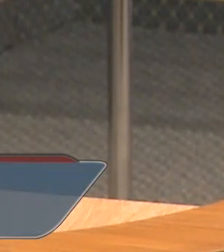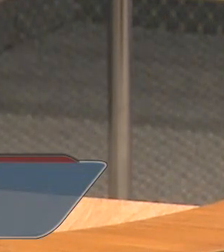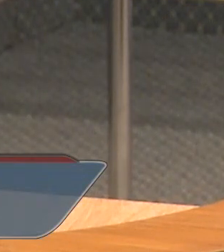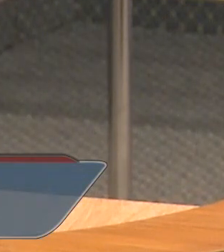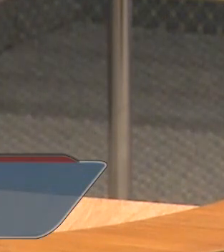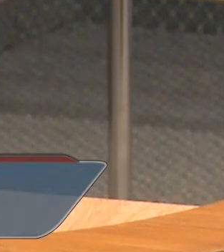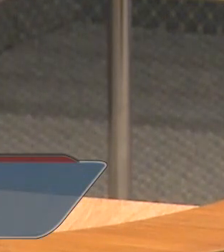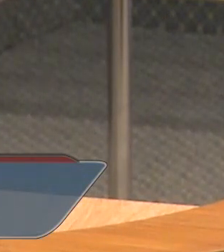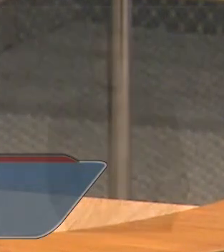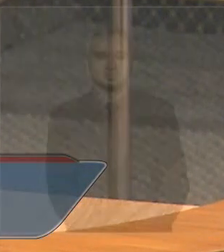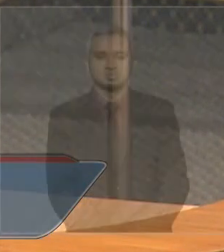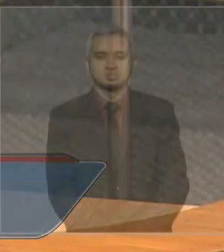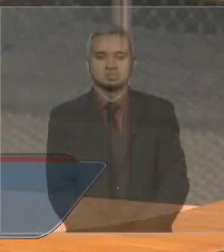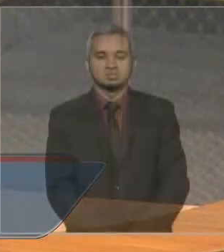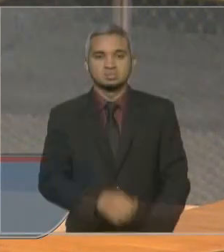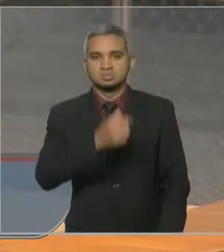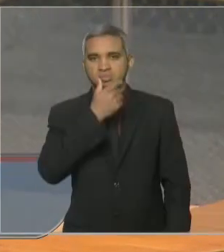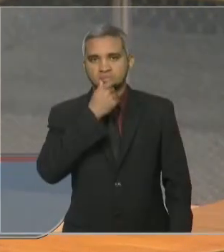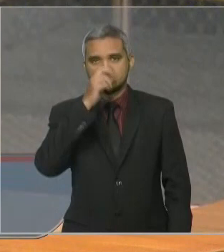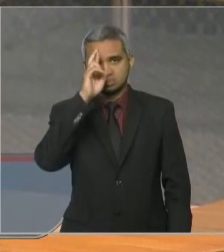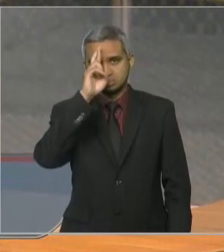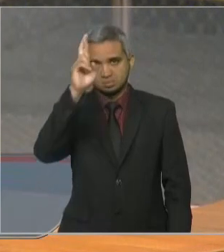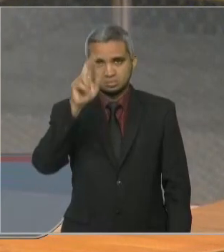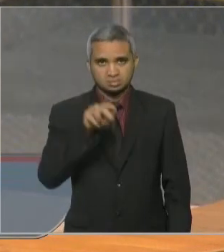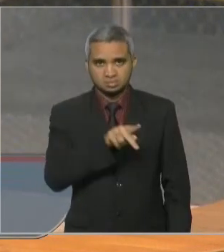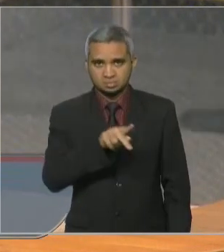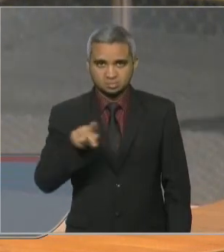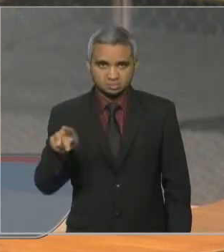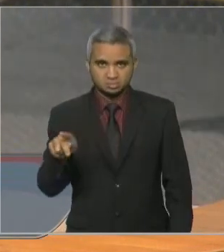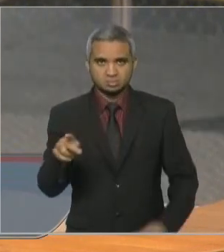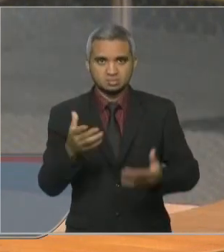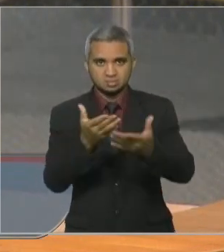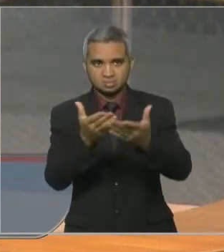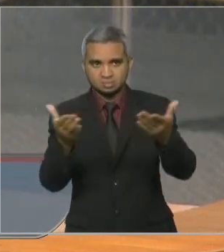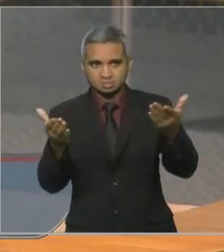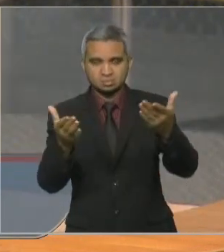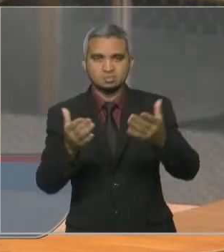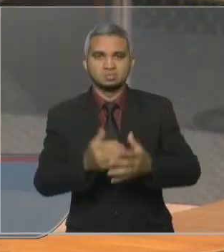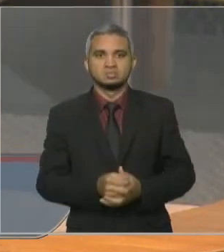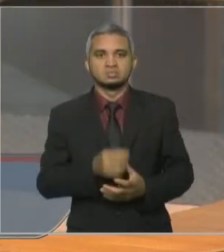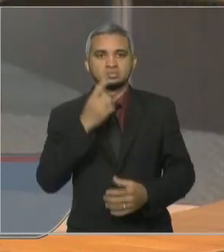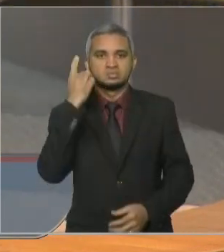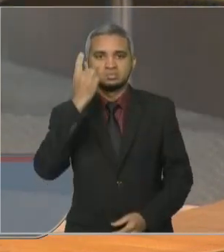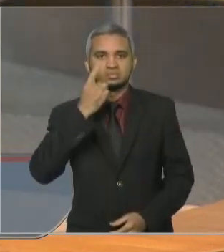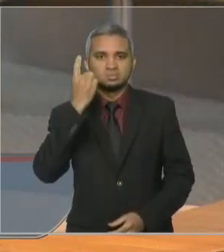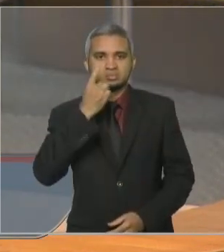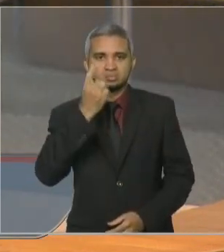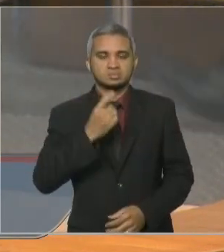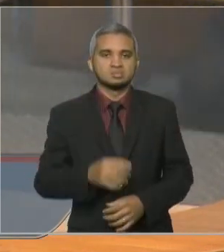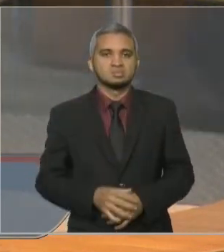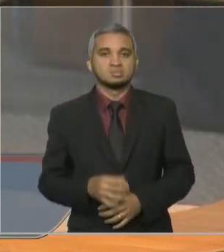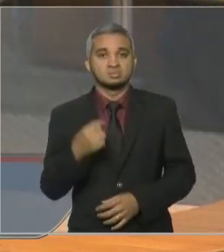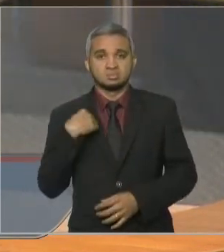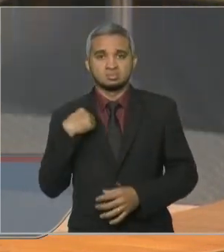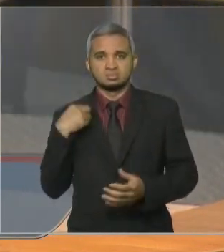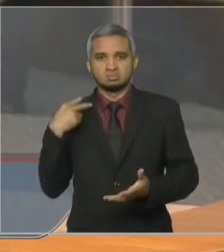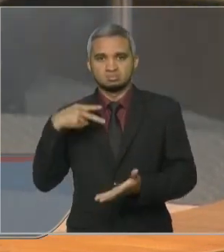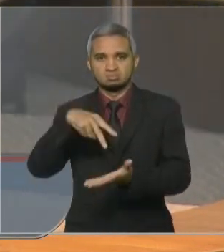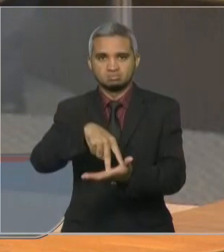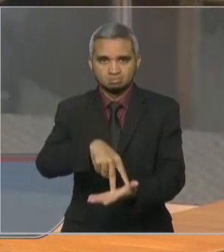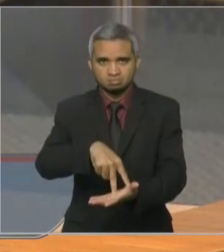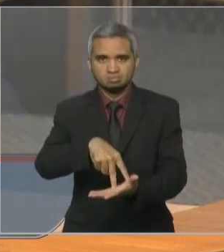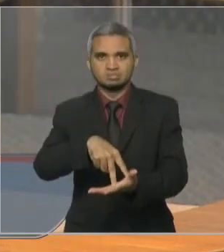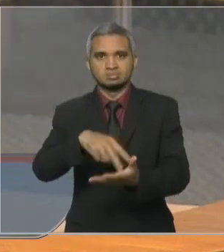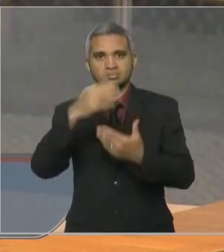mandato de 4 anos. Com a permissão de Deus, estou exercendo o meu